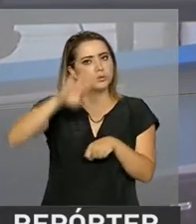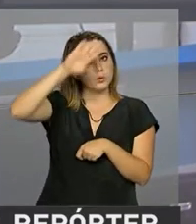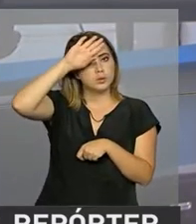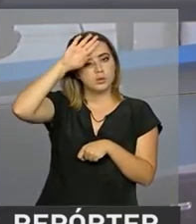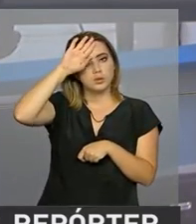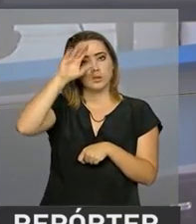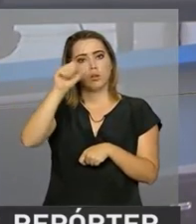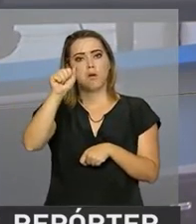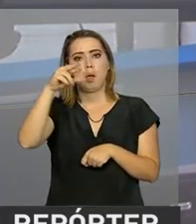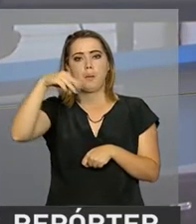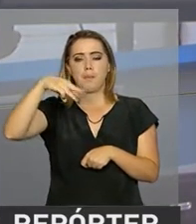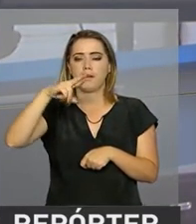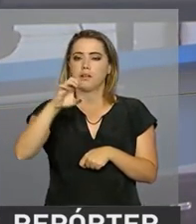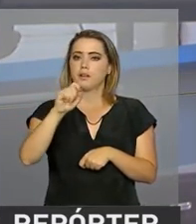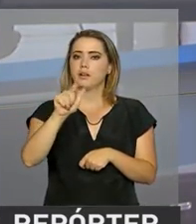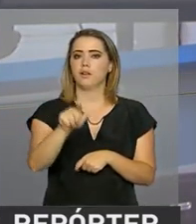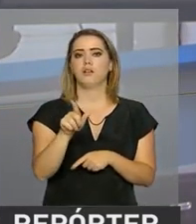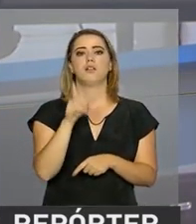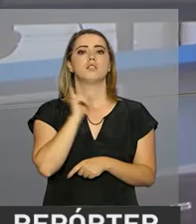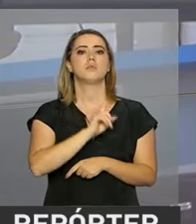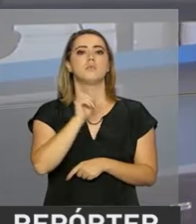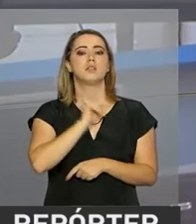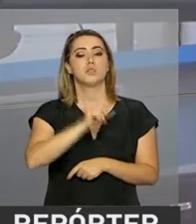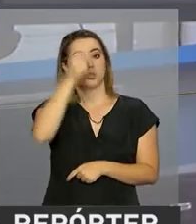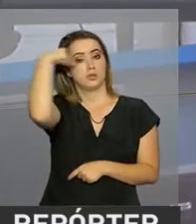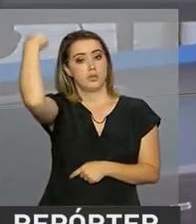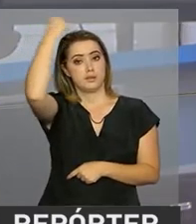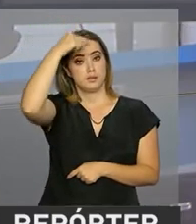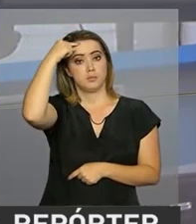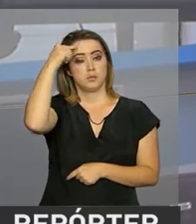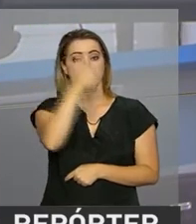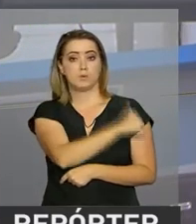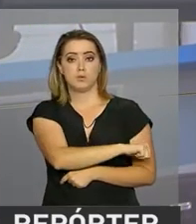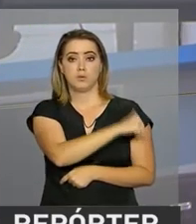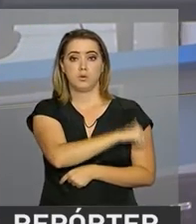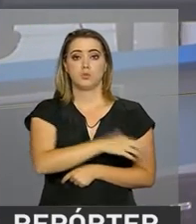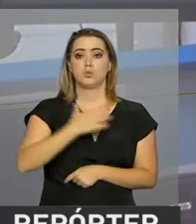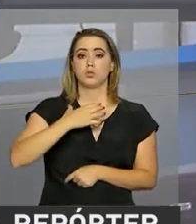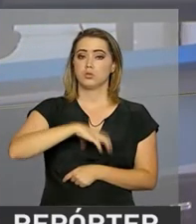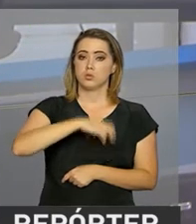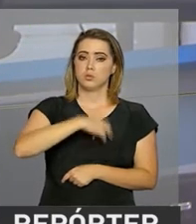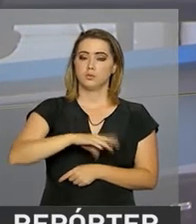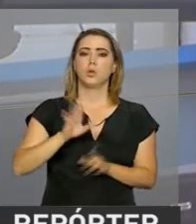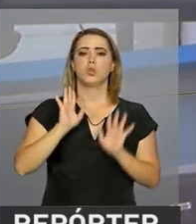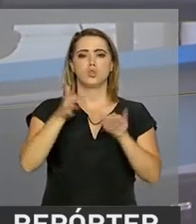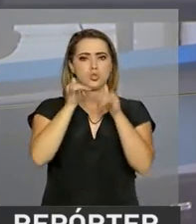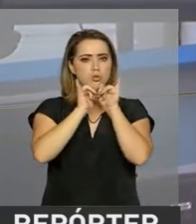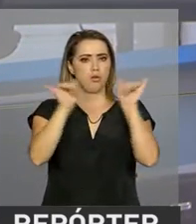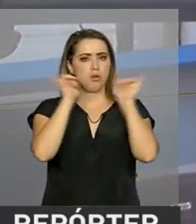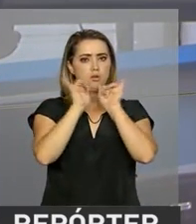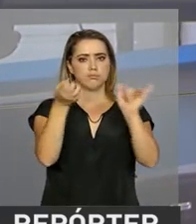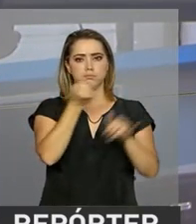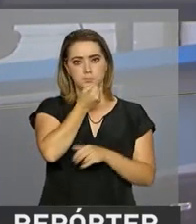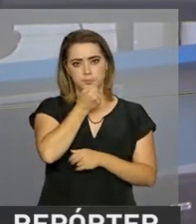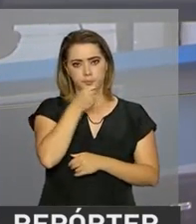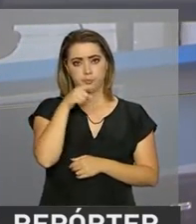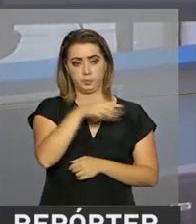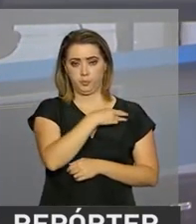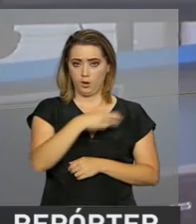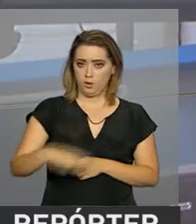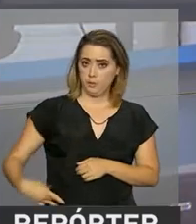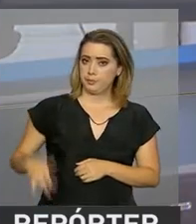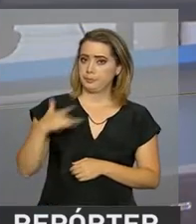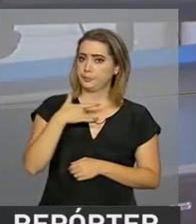estados de Minas Gerais, Espírito Santo, Rio de Janeiro e Bahia. O anúncio foi feito agora há pouco, durante uma entrevista coletiva. O ministro